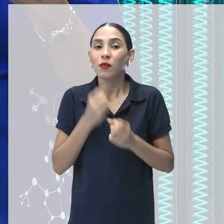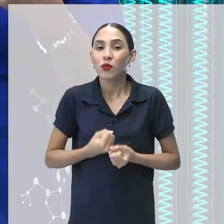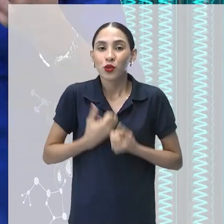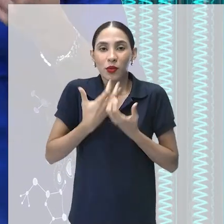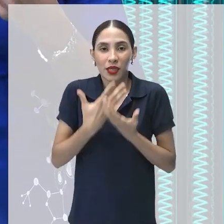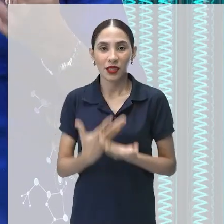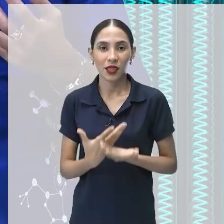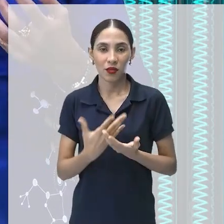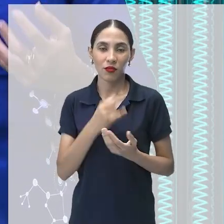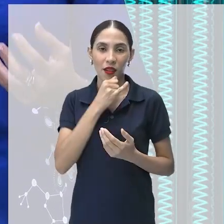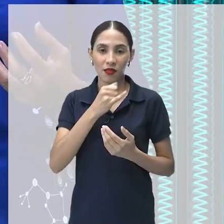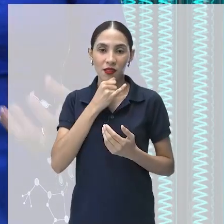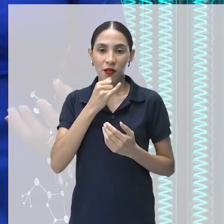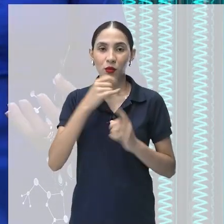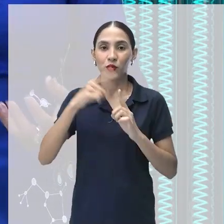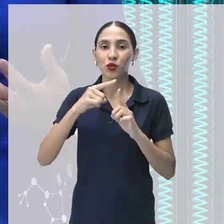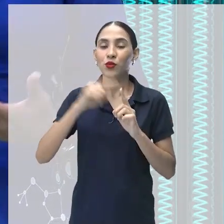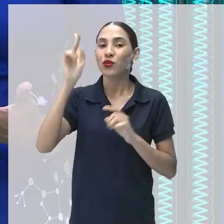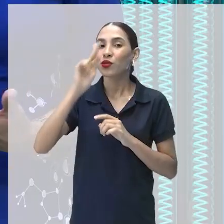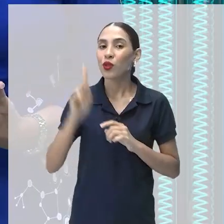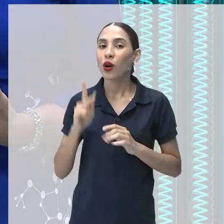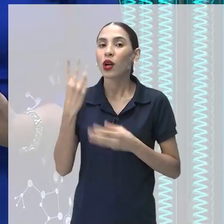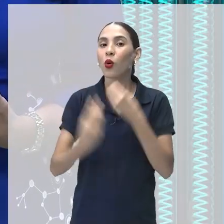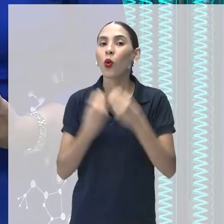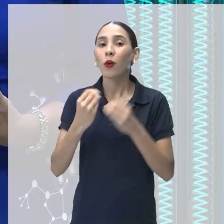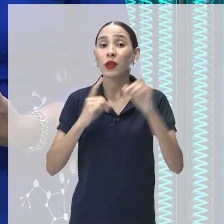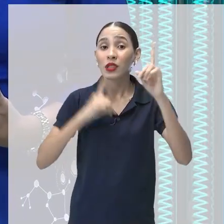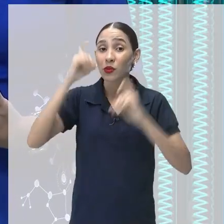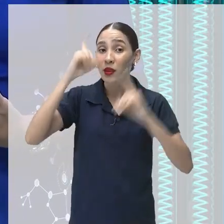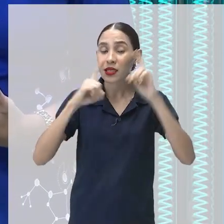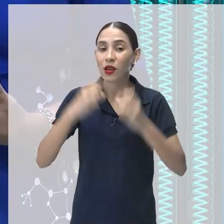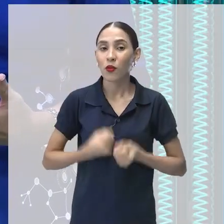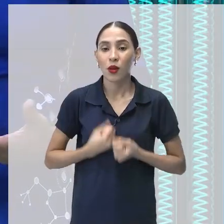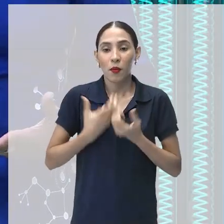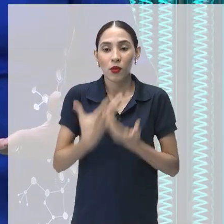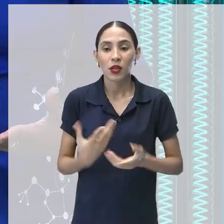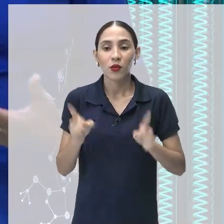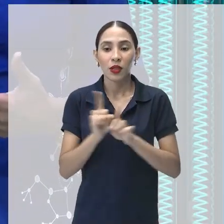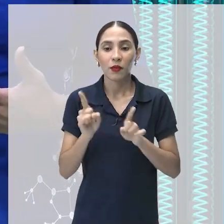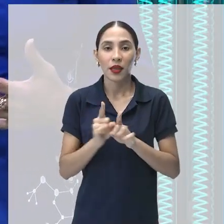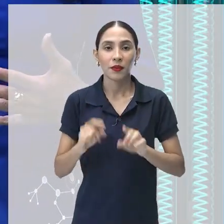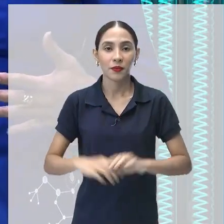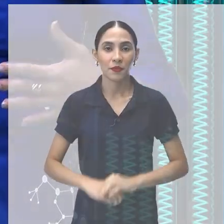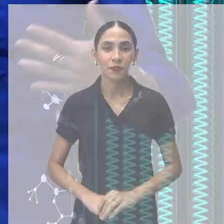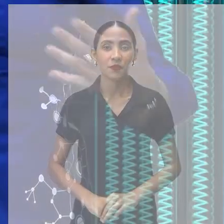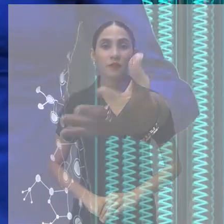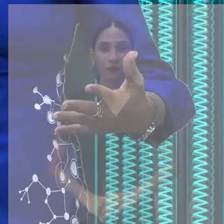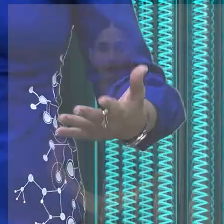Narrando a história através da expressividade. E também